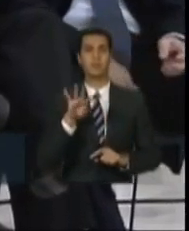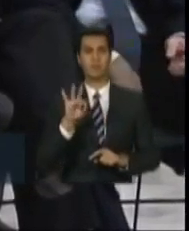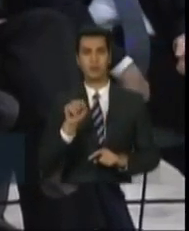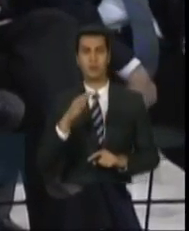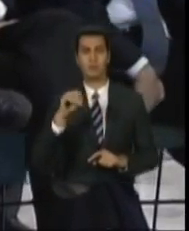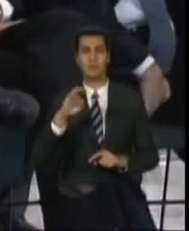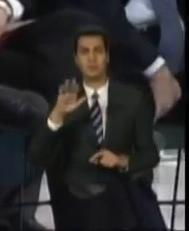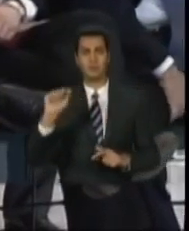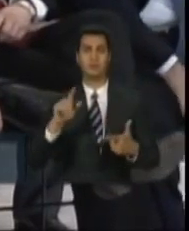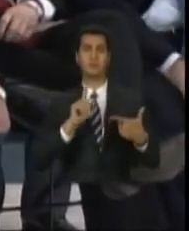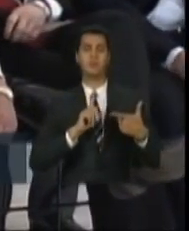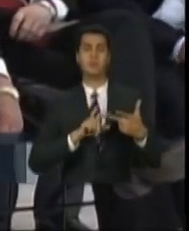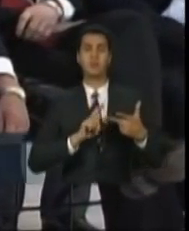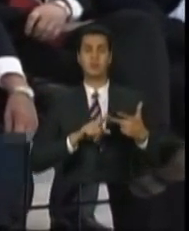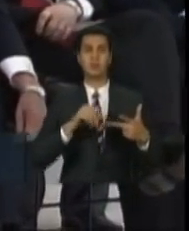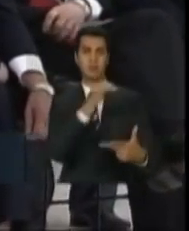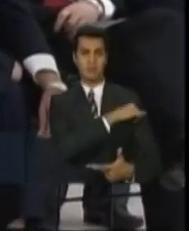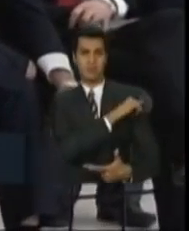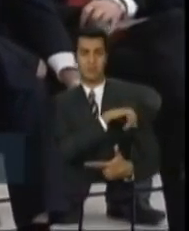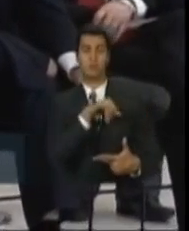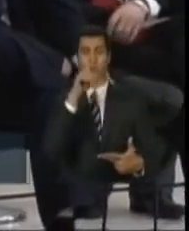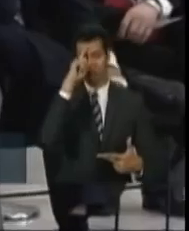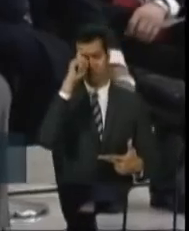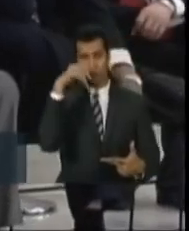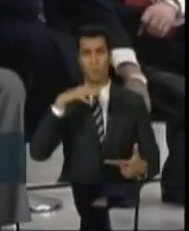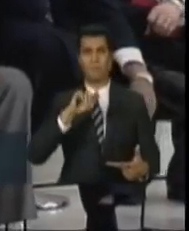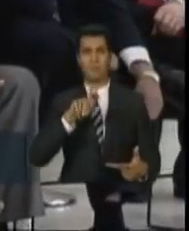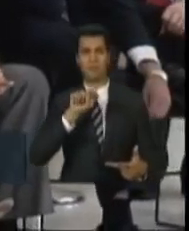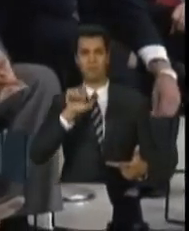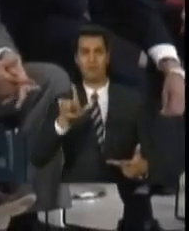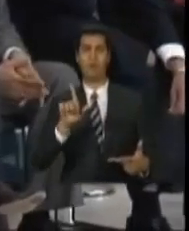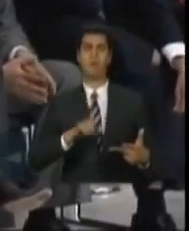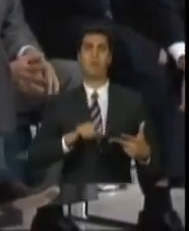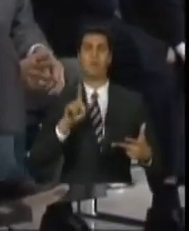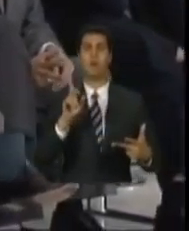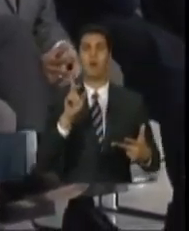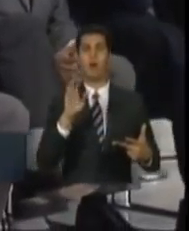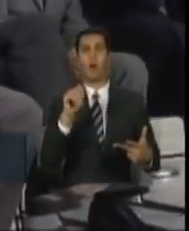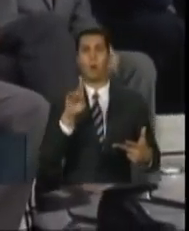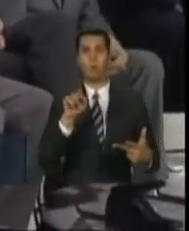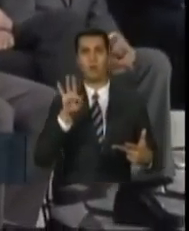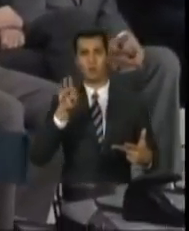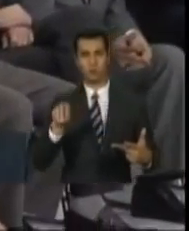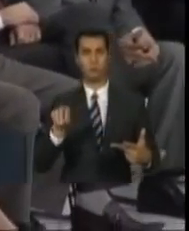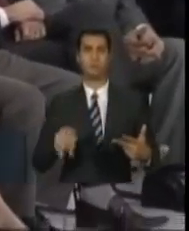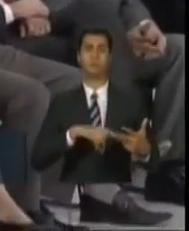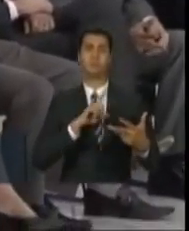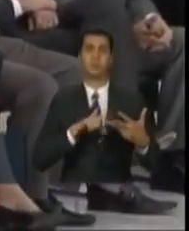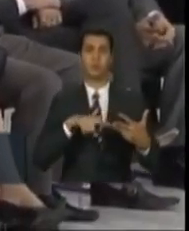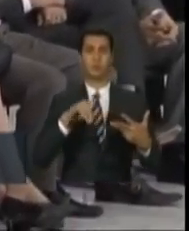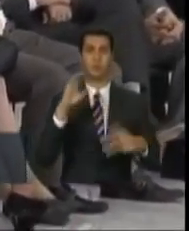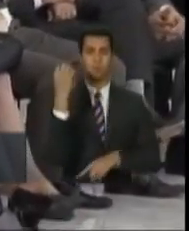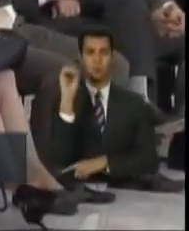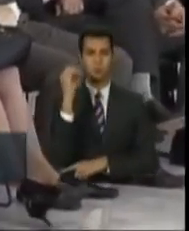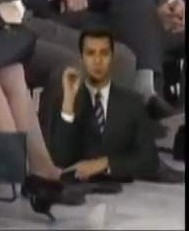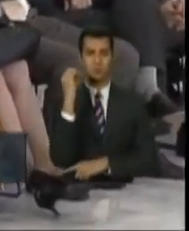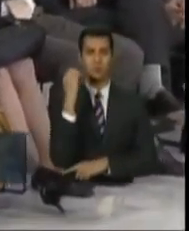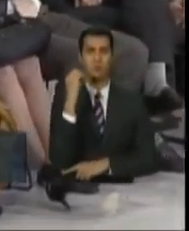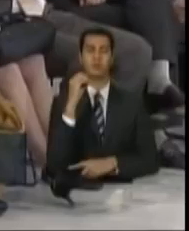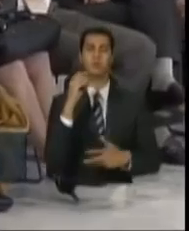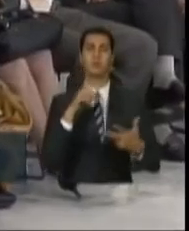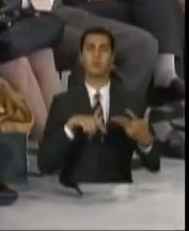com dois hospitais, Miguel Couto e Alberto Schweitzer. Em Porto Alegre, com o Grupo